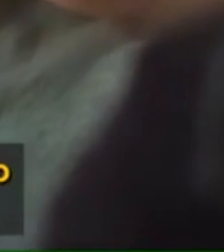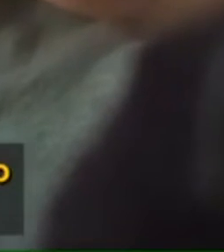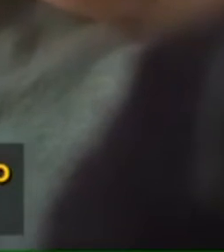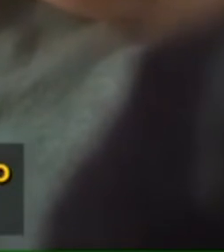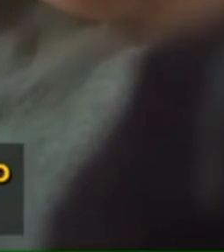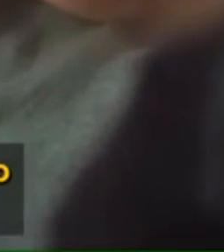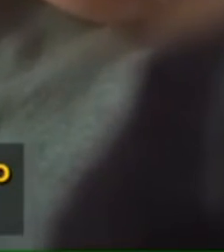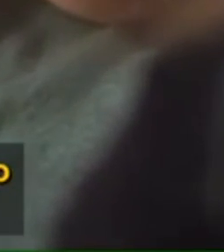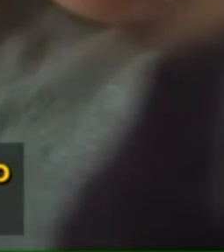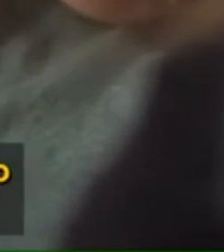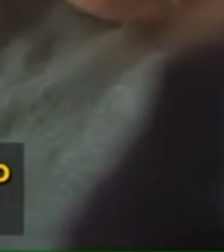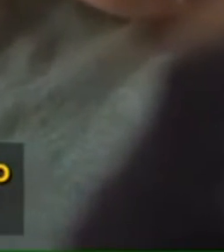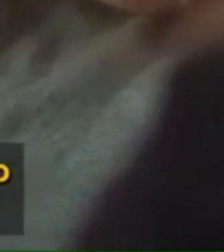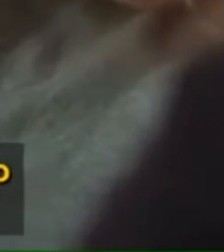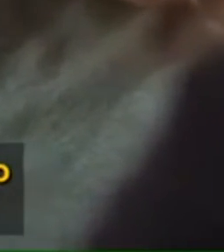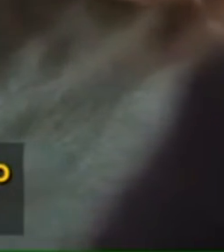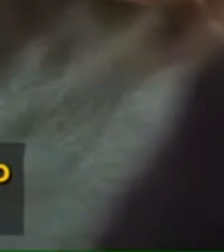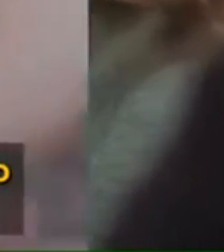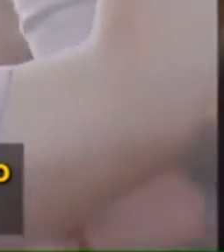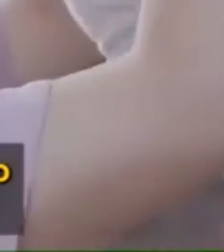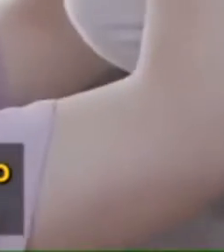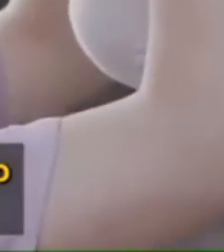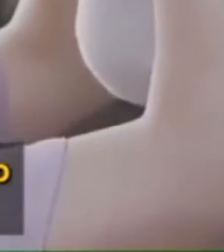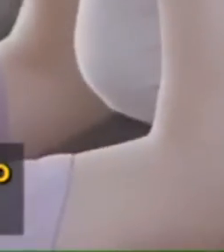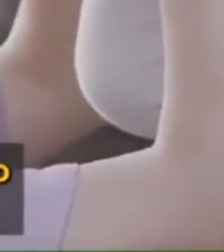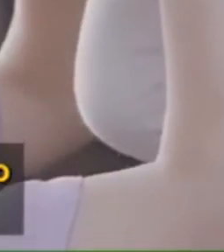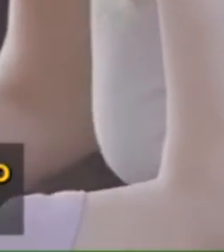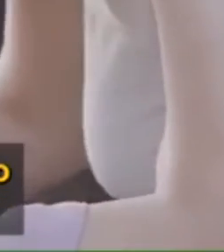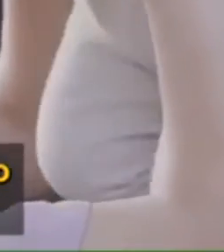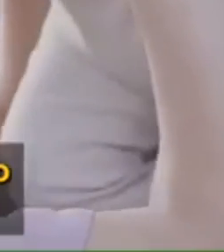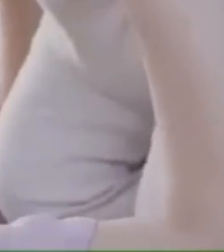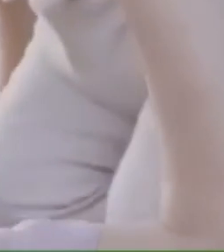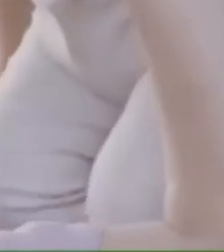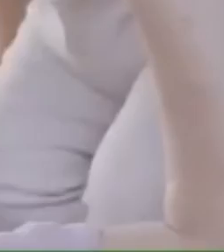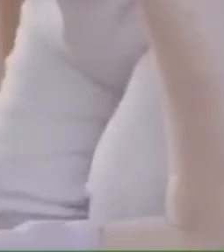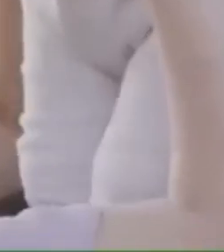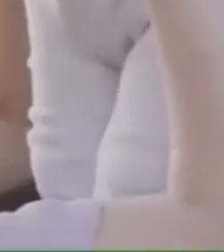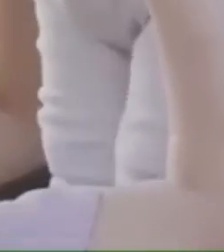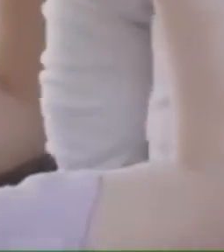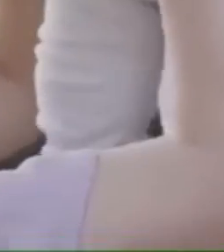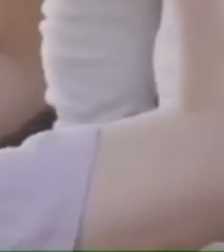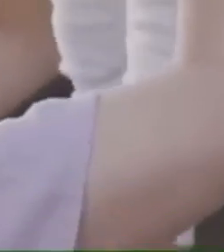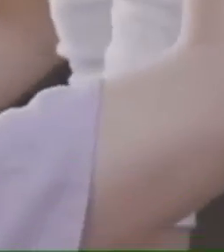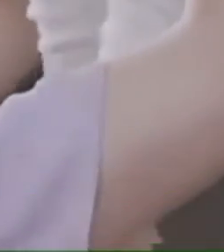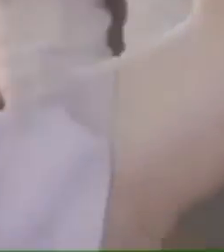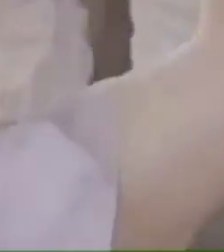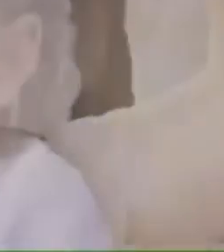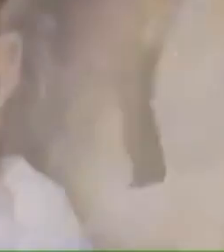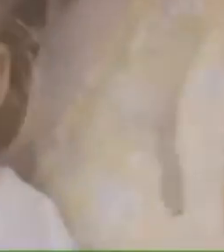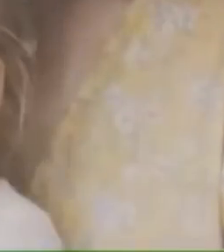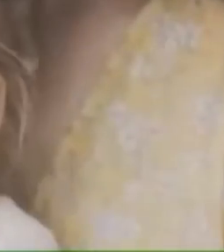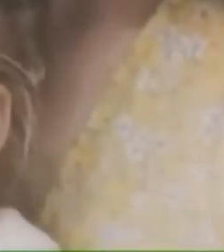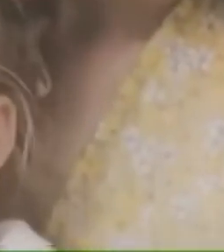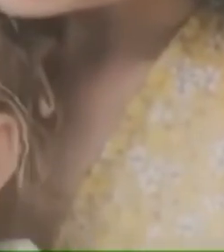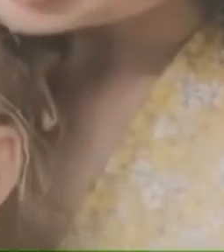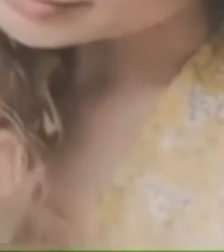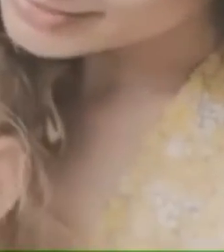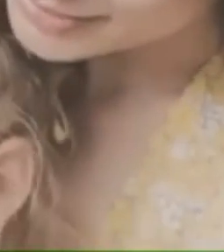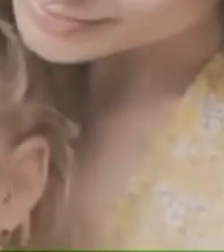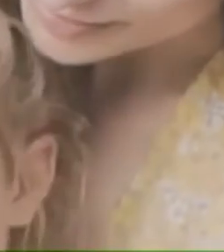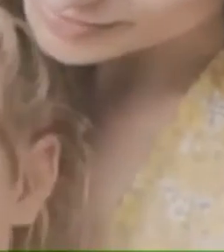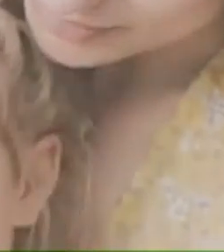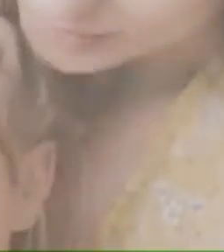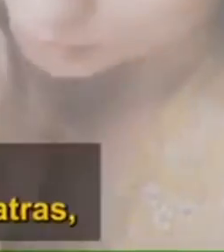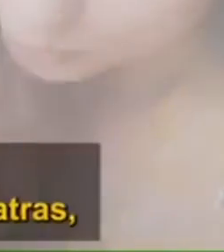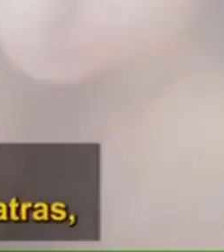é multidisciplinar, de apoio, e deve ser estabelecido o mais precocemente possível, incluindo também a